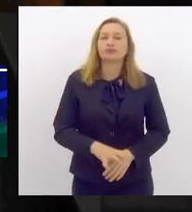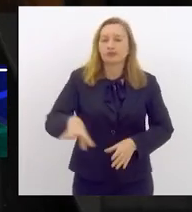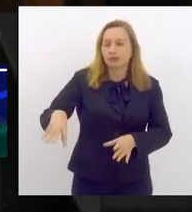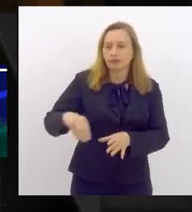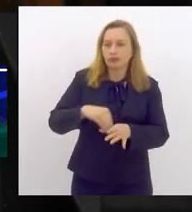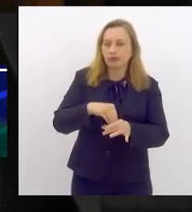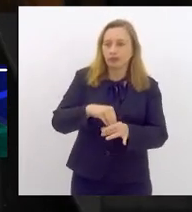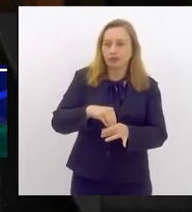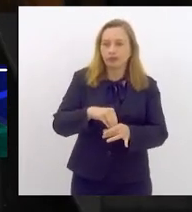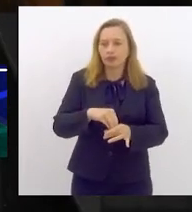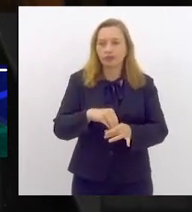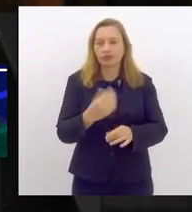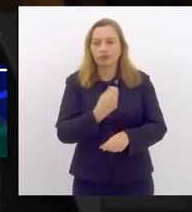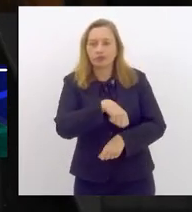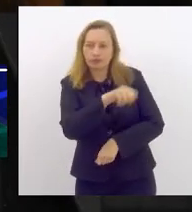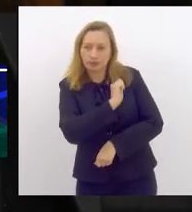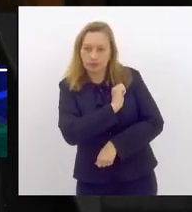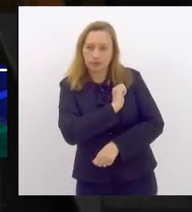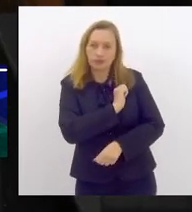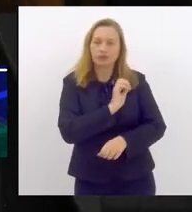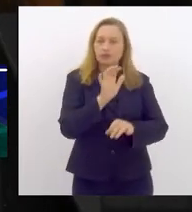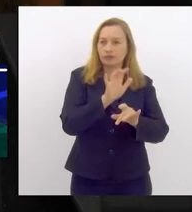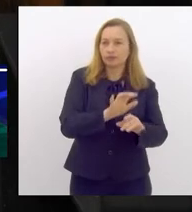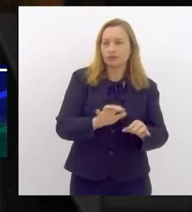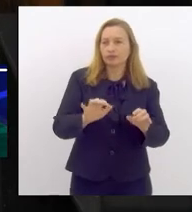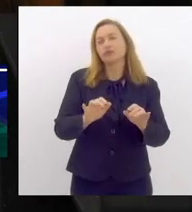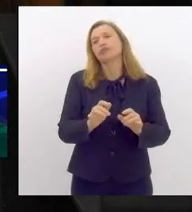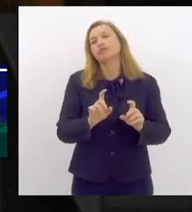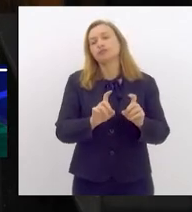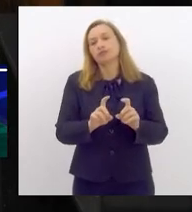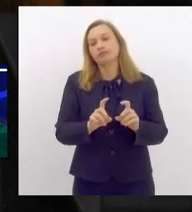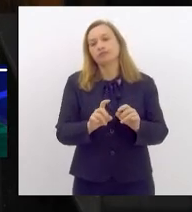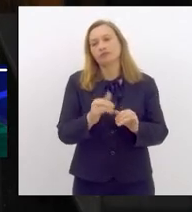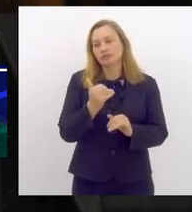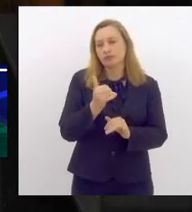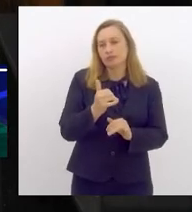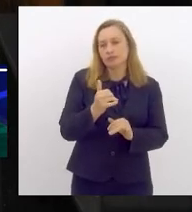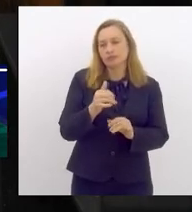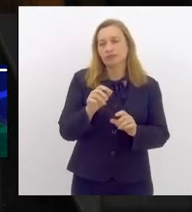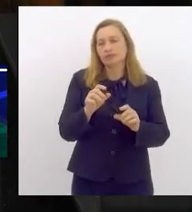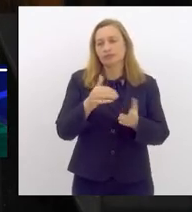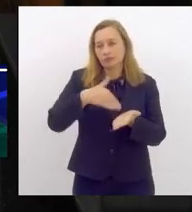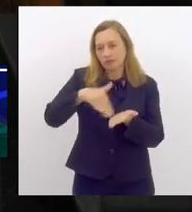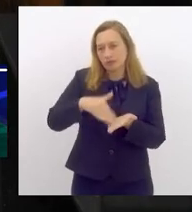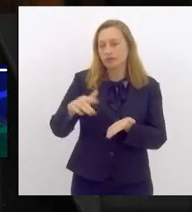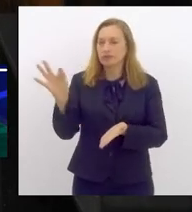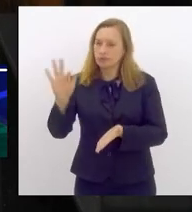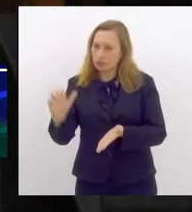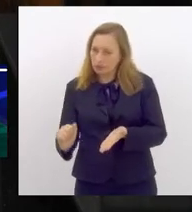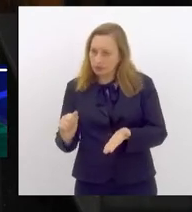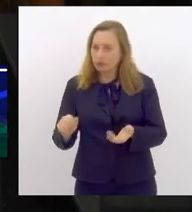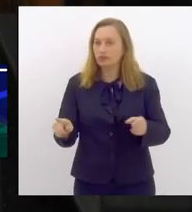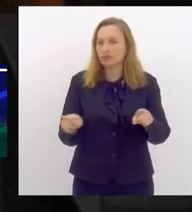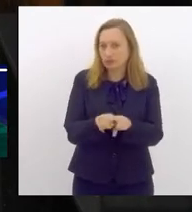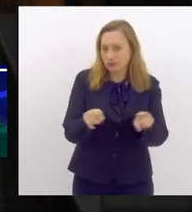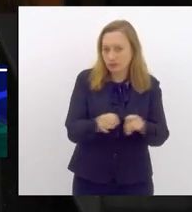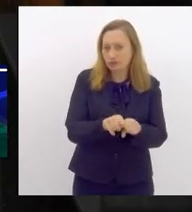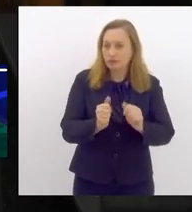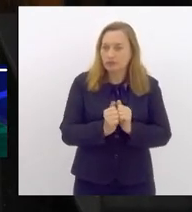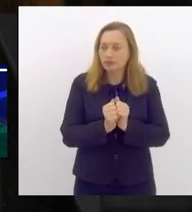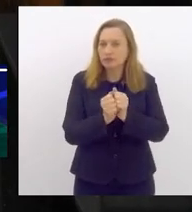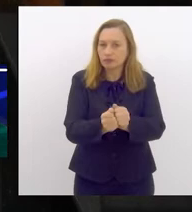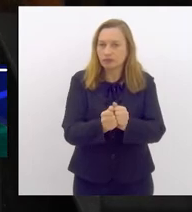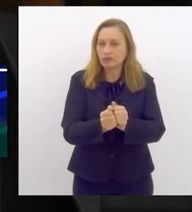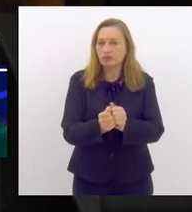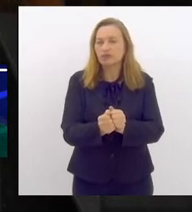as notas fiscais eletrônicas da secretaria de fazenda que esse banco de dados está sendo construído também com a ajuda